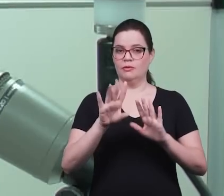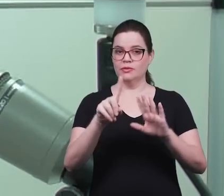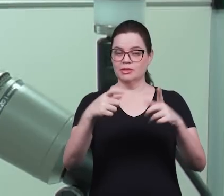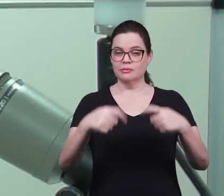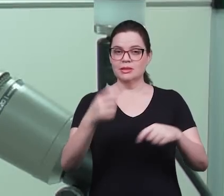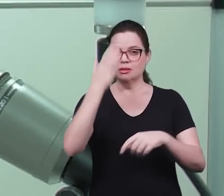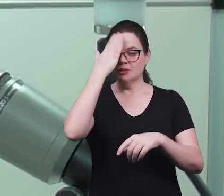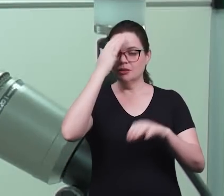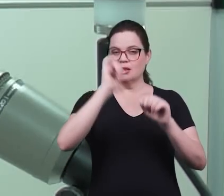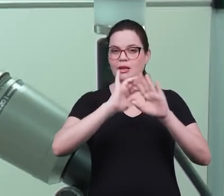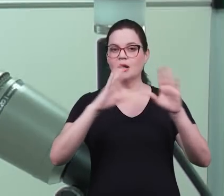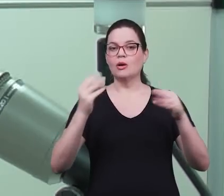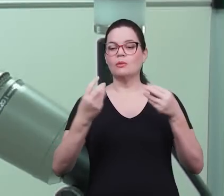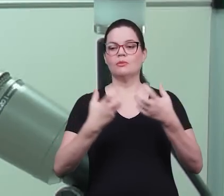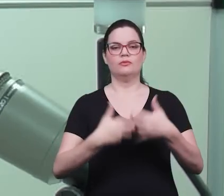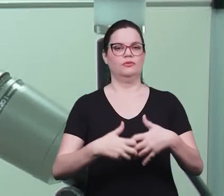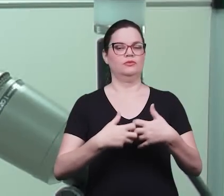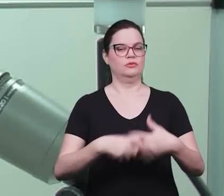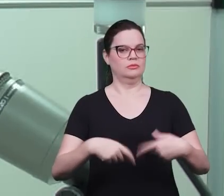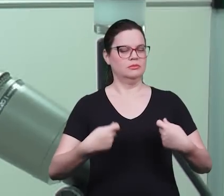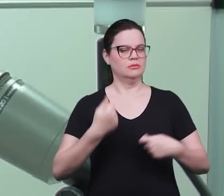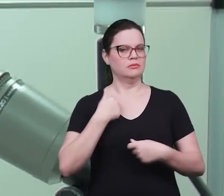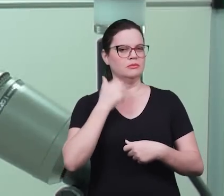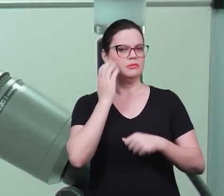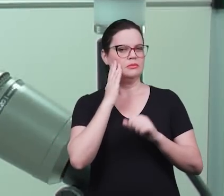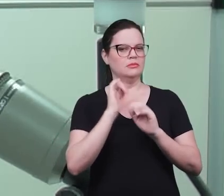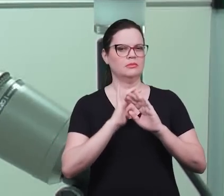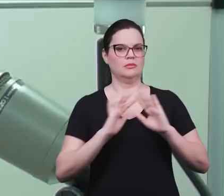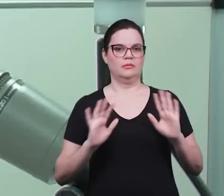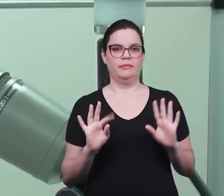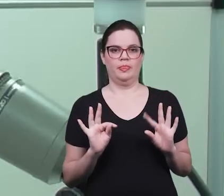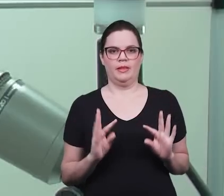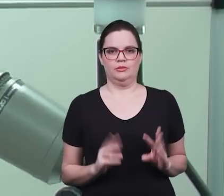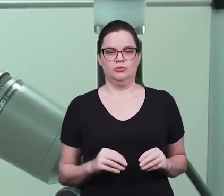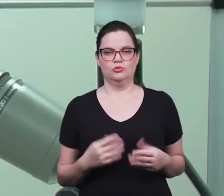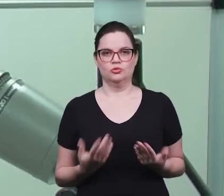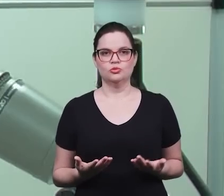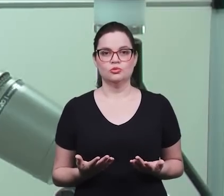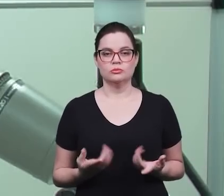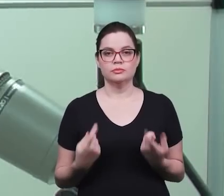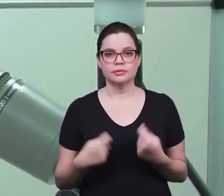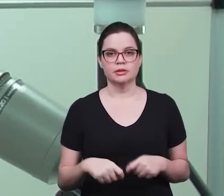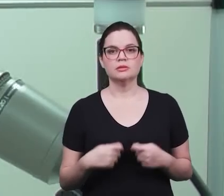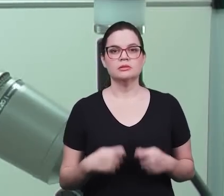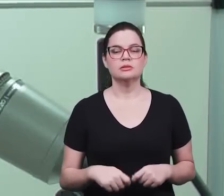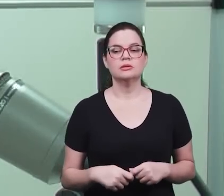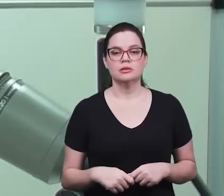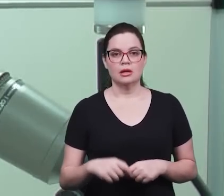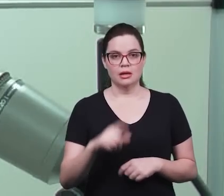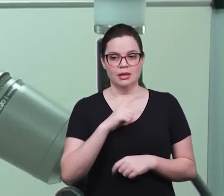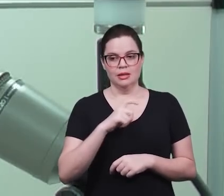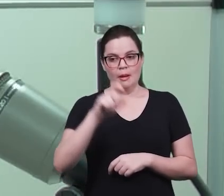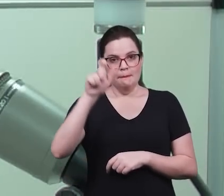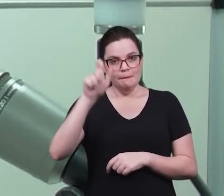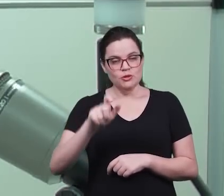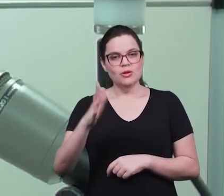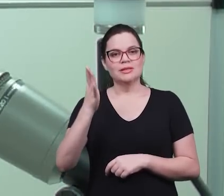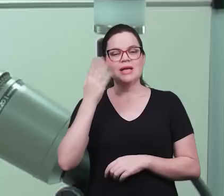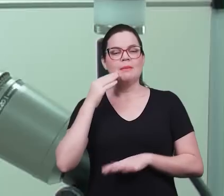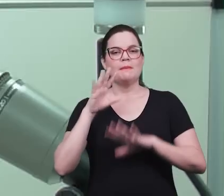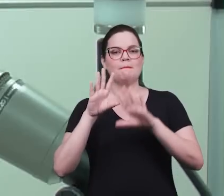isso funciona, você precisa entender disso, entender isso, não entender disso, mas entender isso e ter alguém,